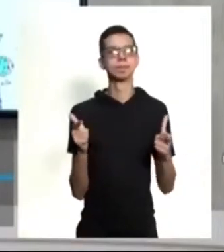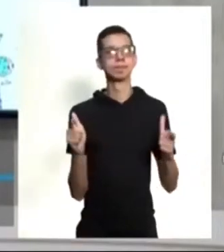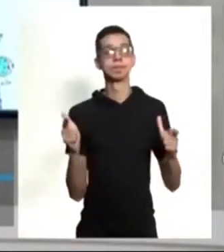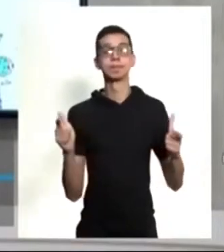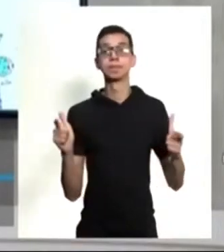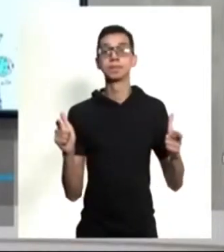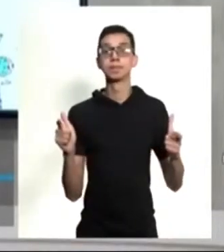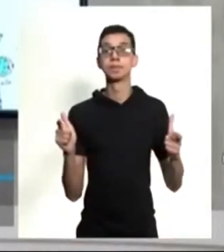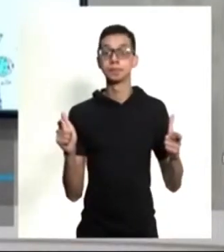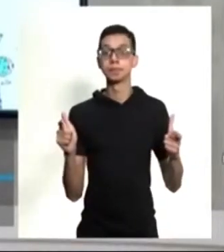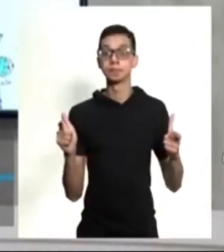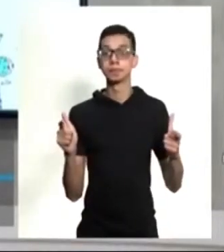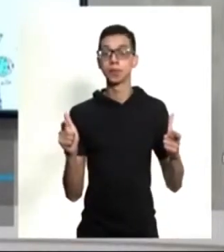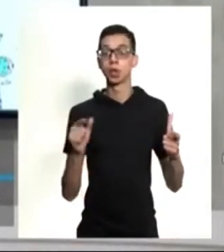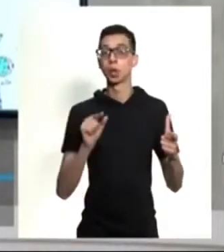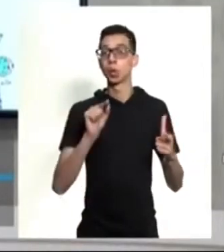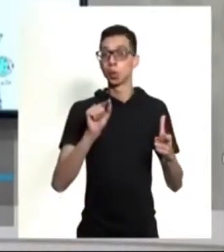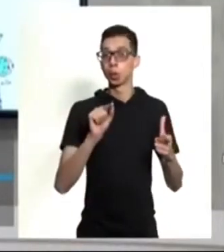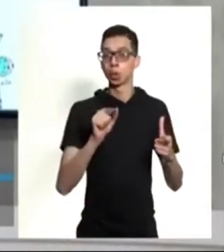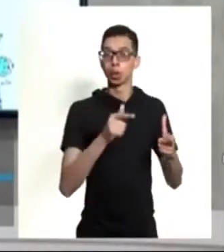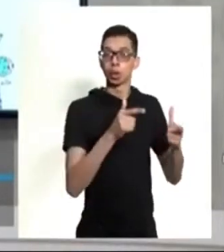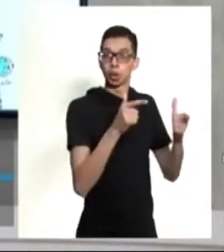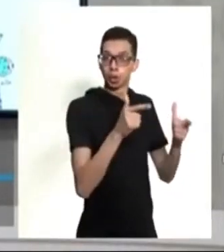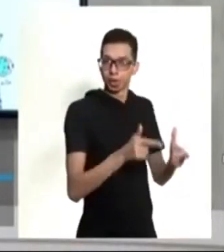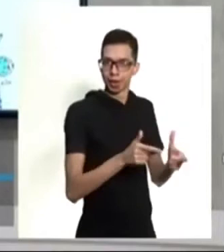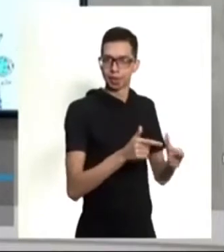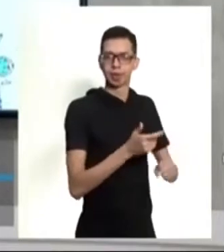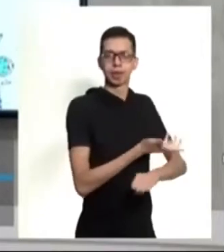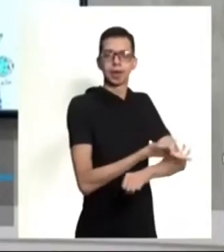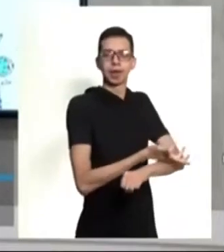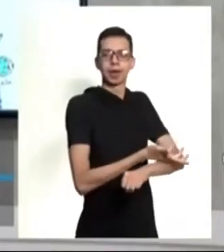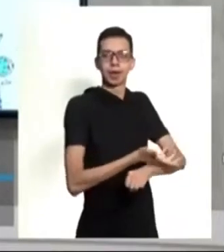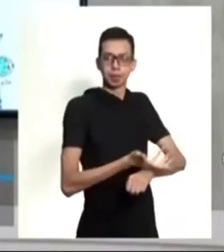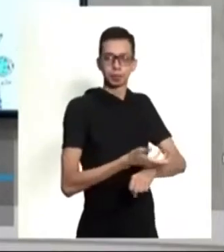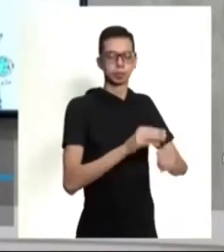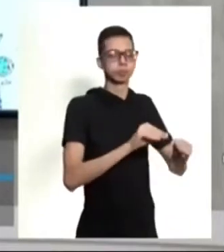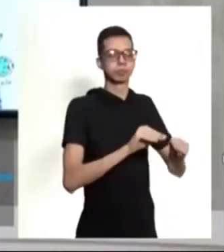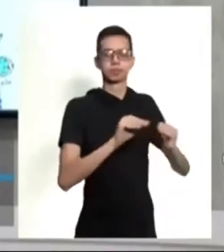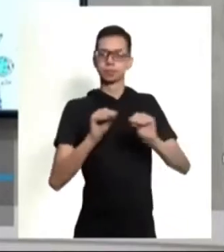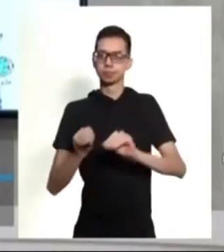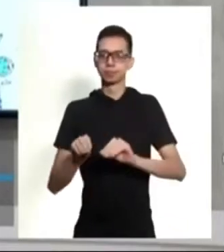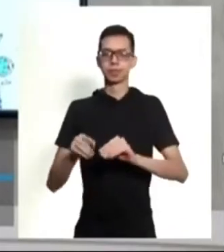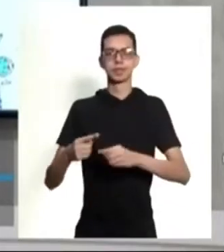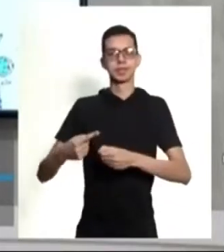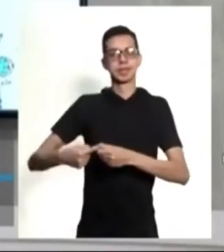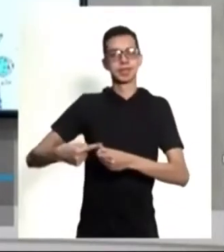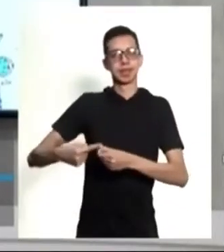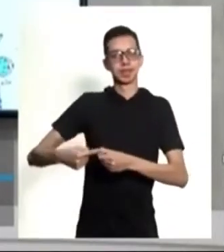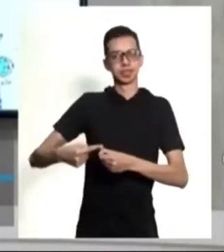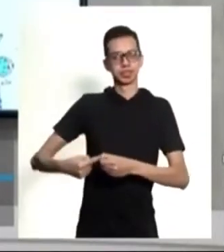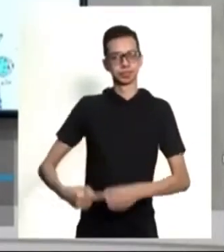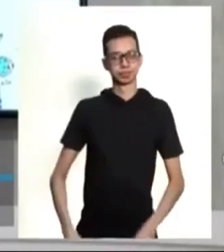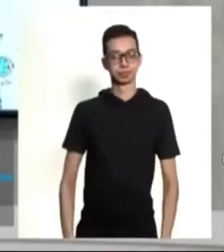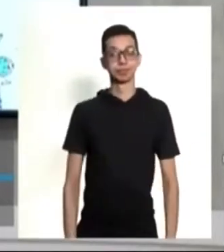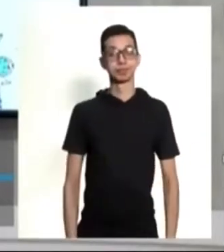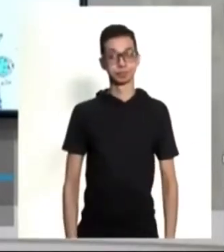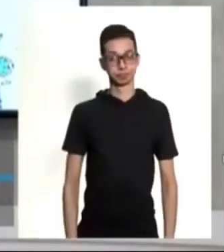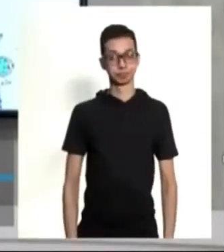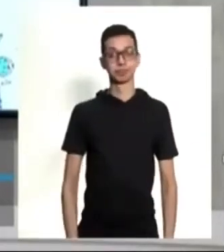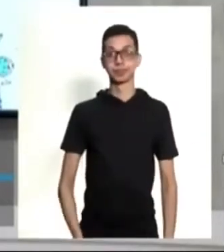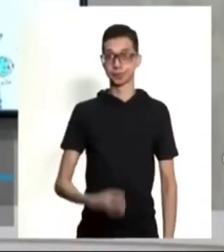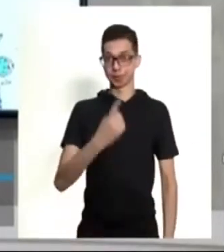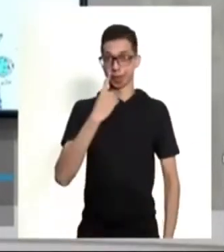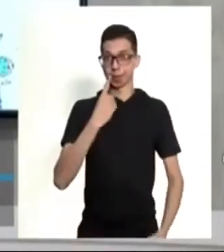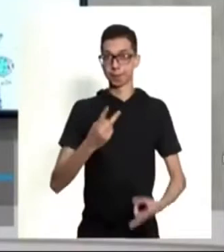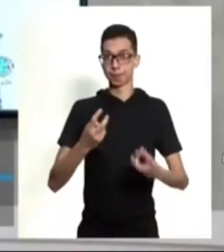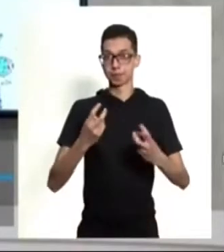uma migração do campo para a cidade. Cai o número de habitantes rurais e